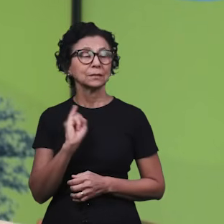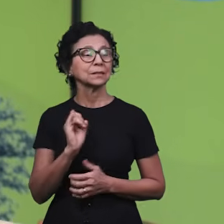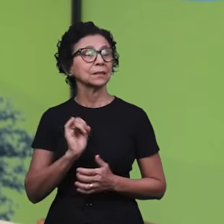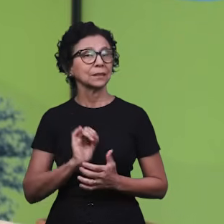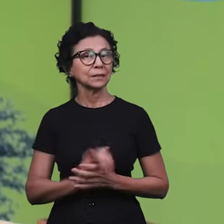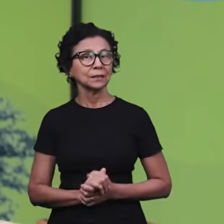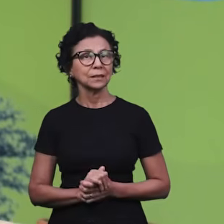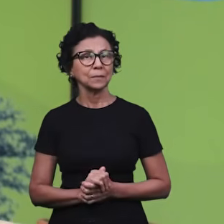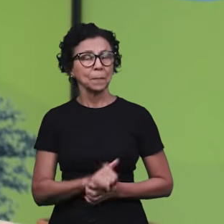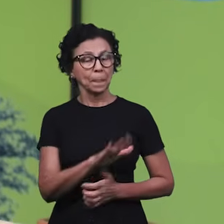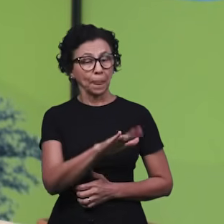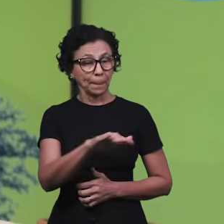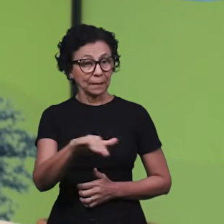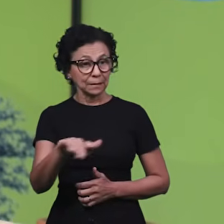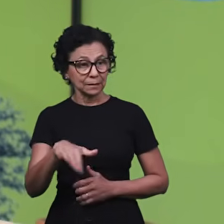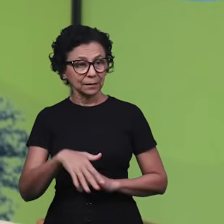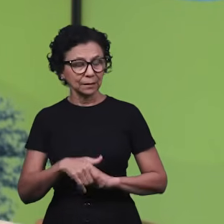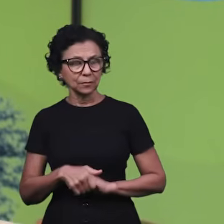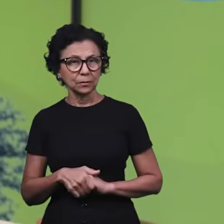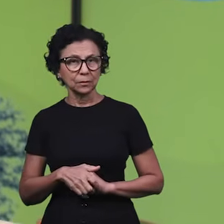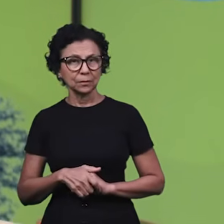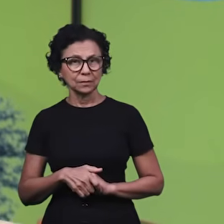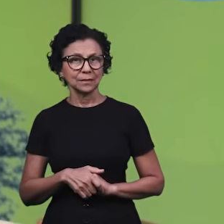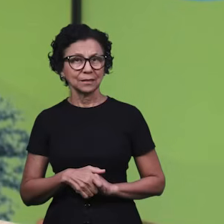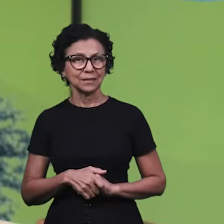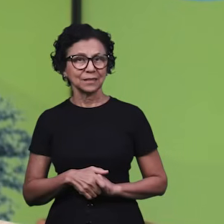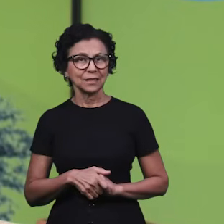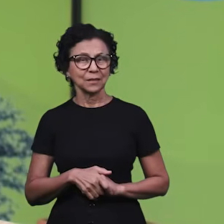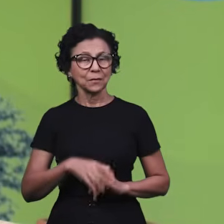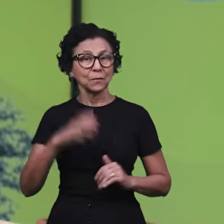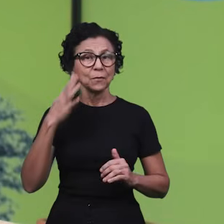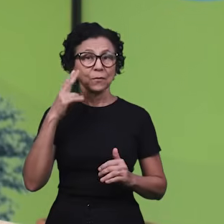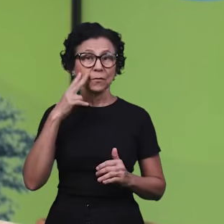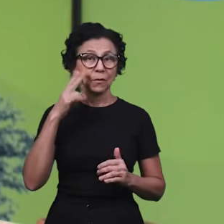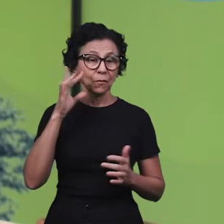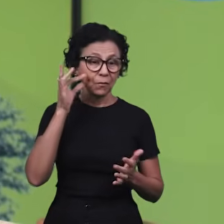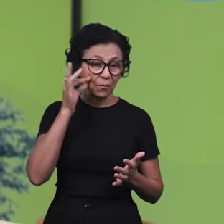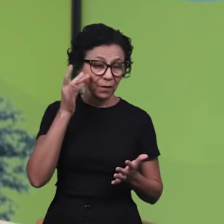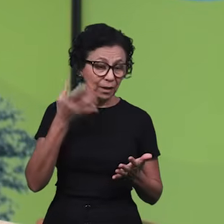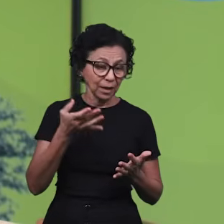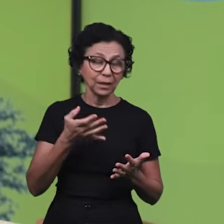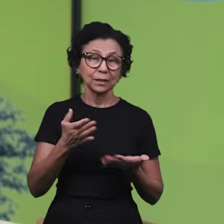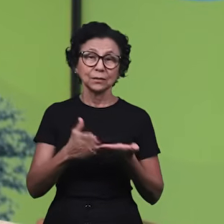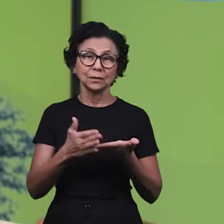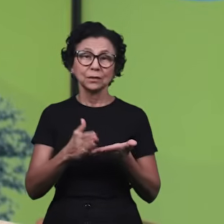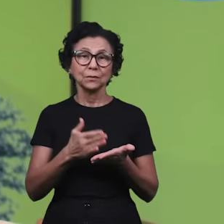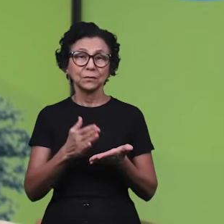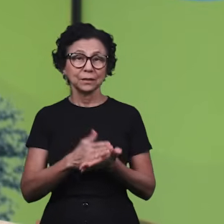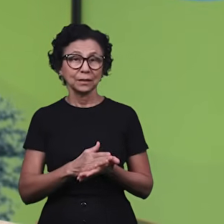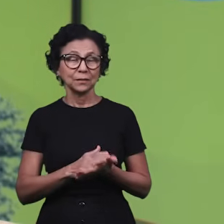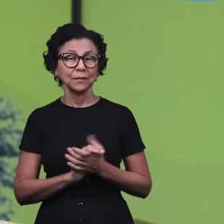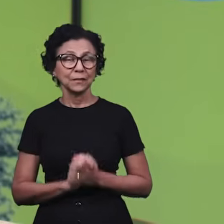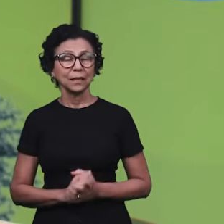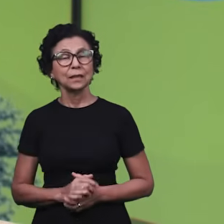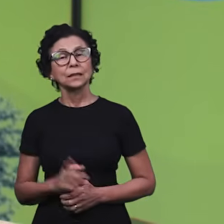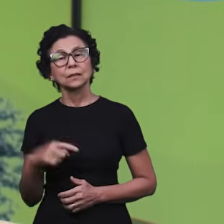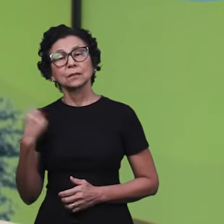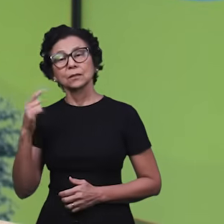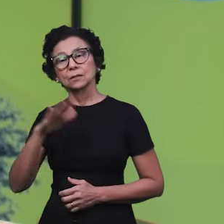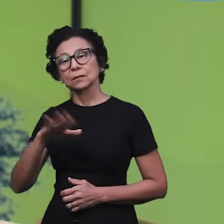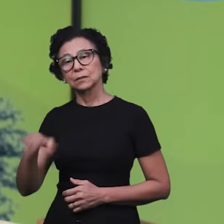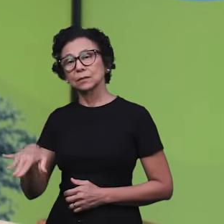corações e nós também temos a oportunidade de ensinar as nossas crianças a evangelizar através do uso